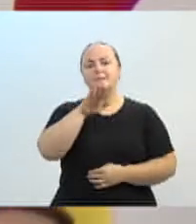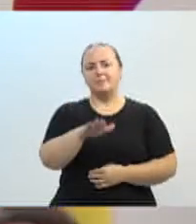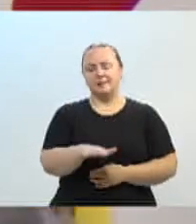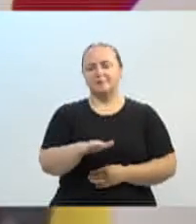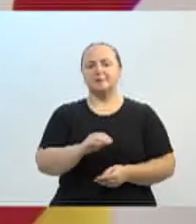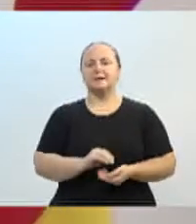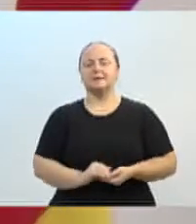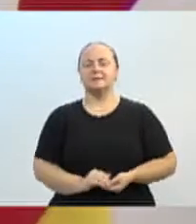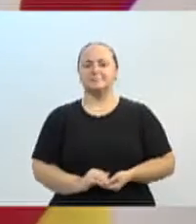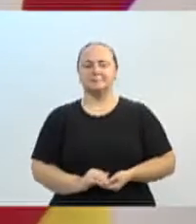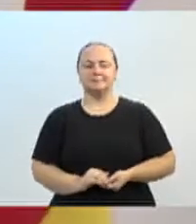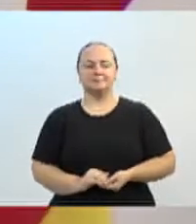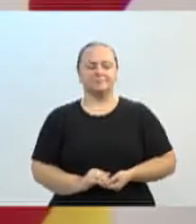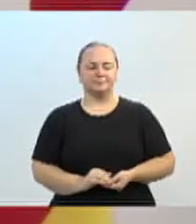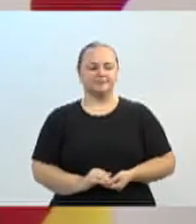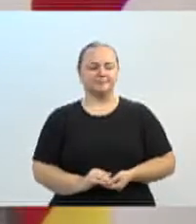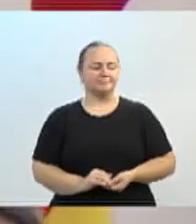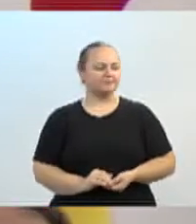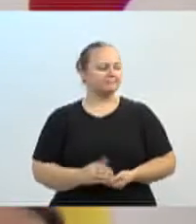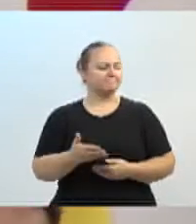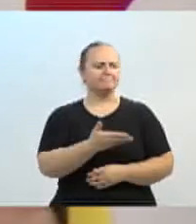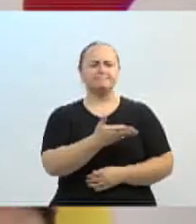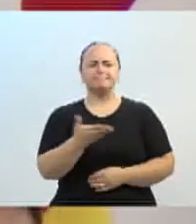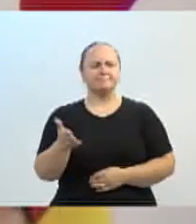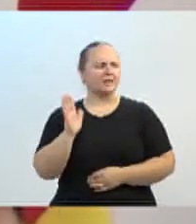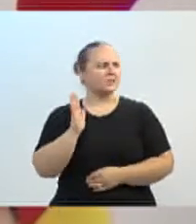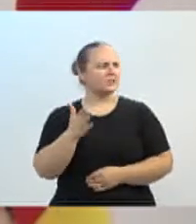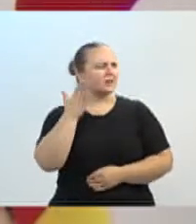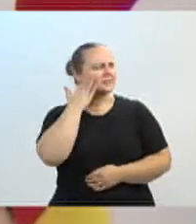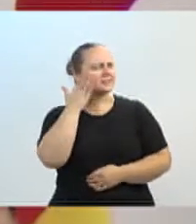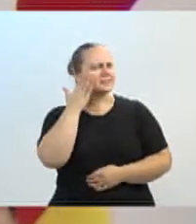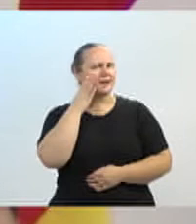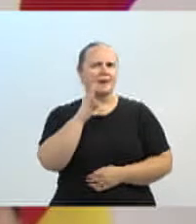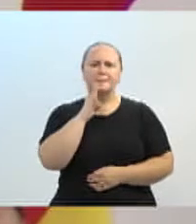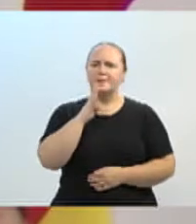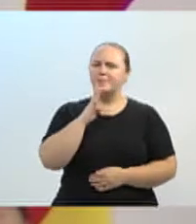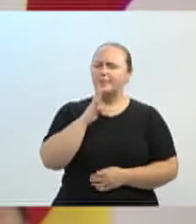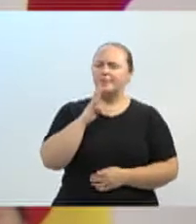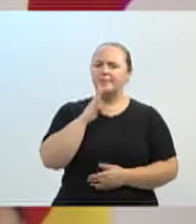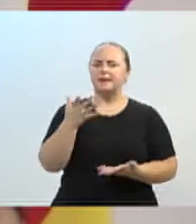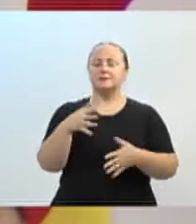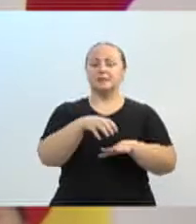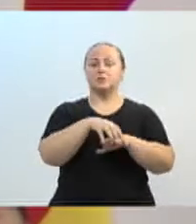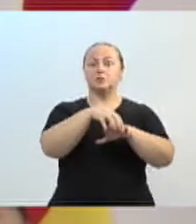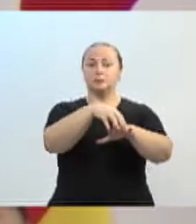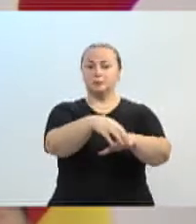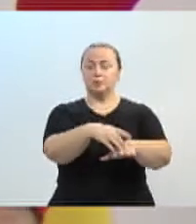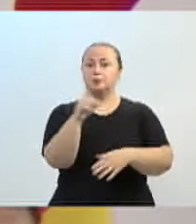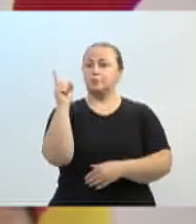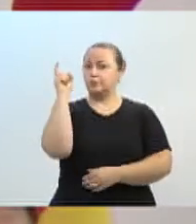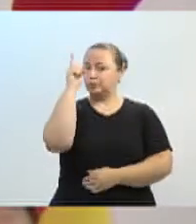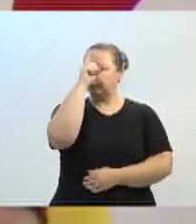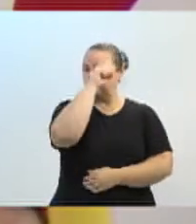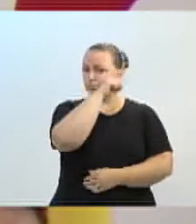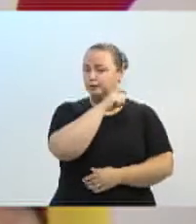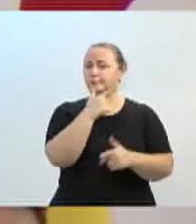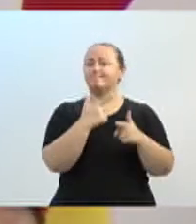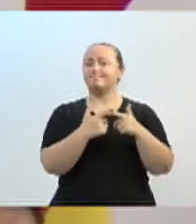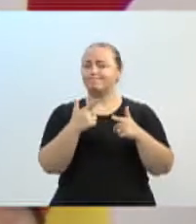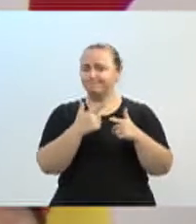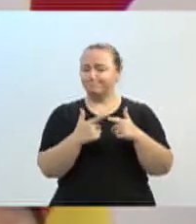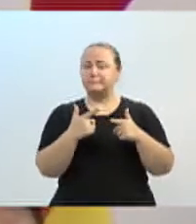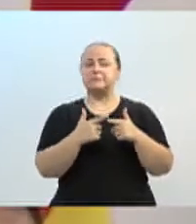Senhores vereadores, como é de conhecimento de todos, as dificuldades que o setor de turismo vem enfrentando durante a pandemia